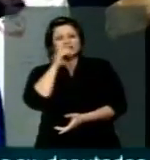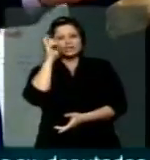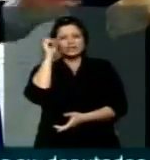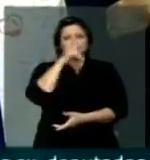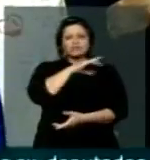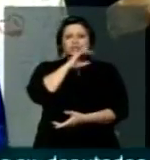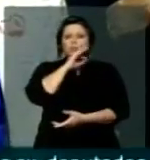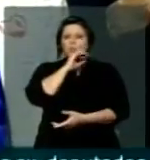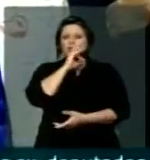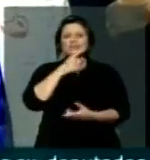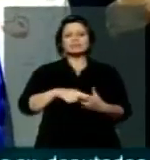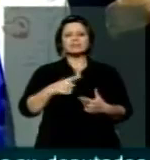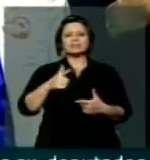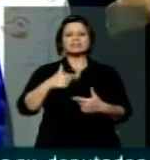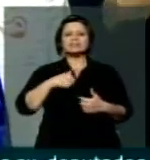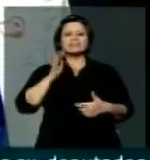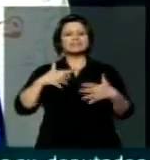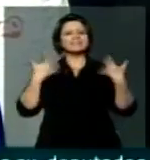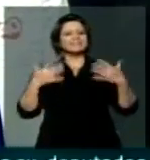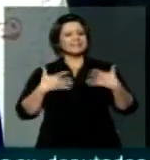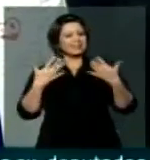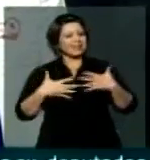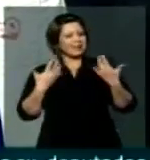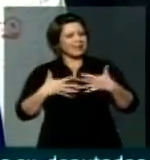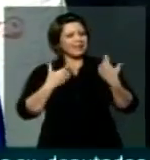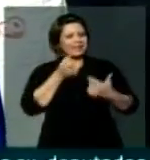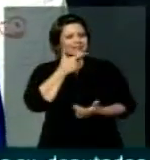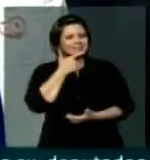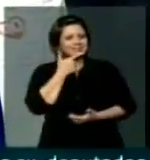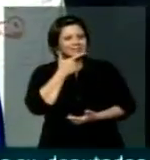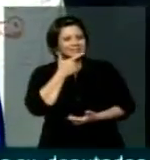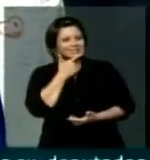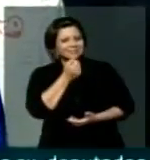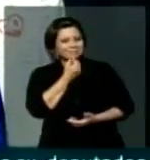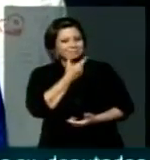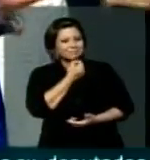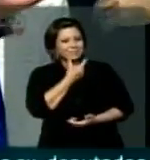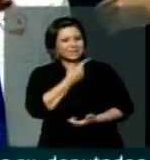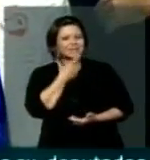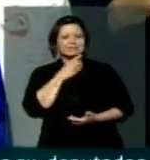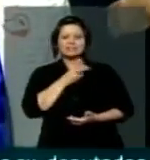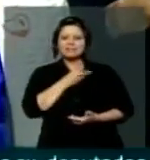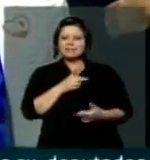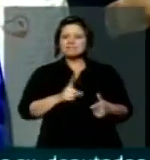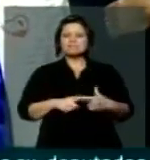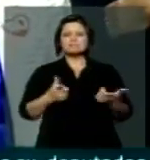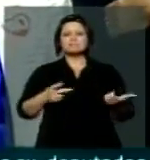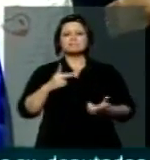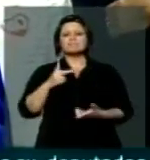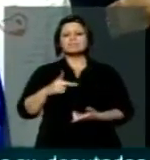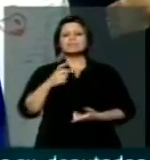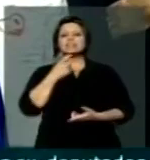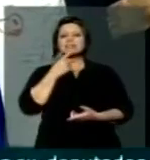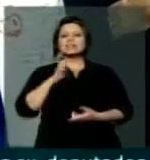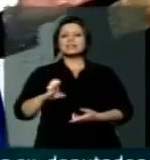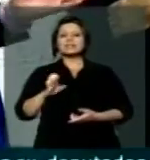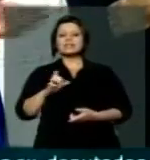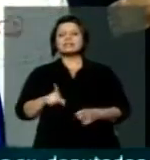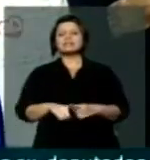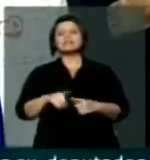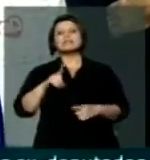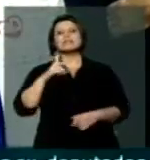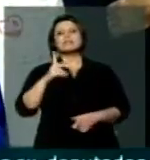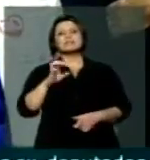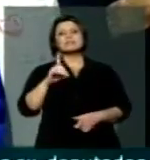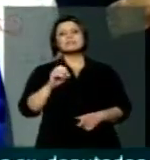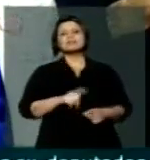ruim. Pedro Valadares estava lá para nos alegrar a todos. E tanto Eduardo quanto Pedro Valadares foram líderes da